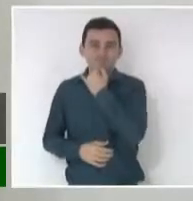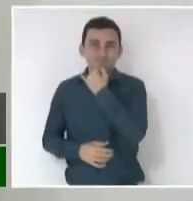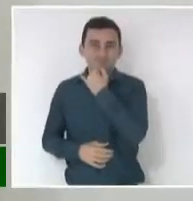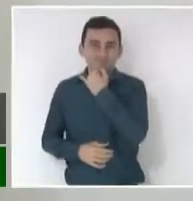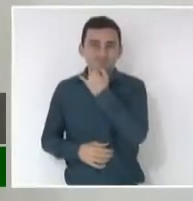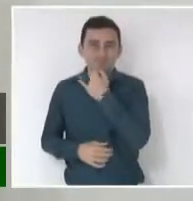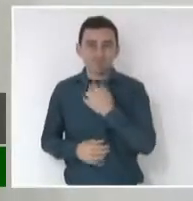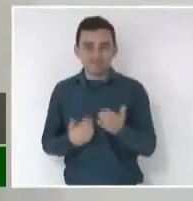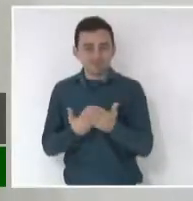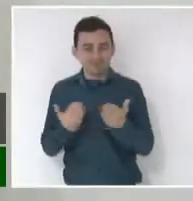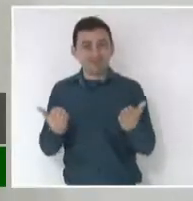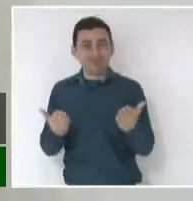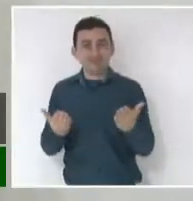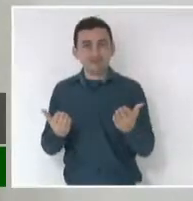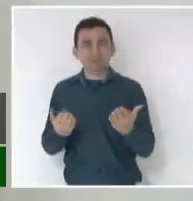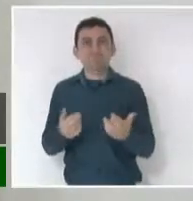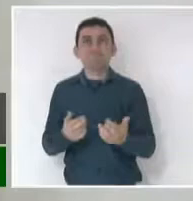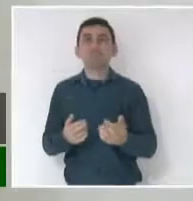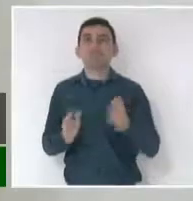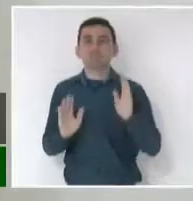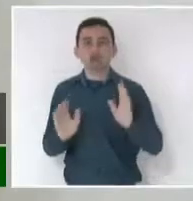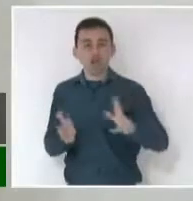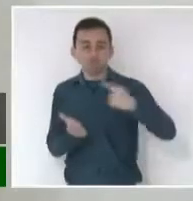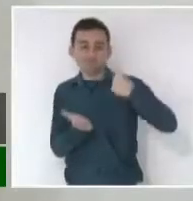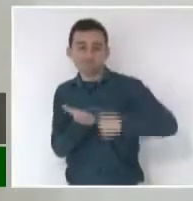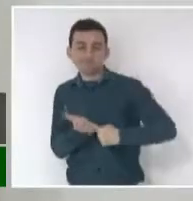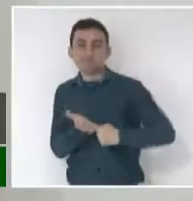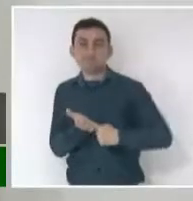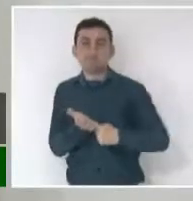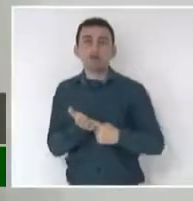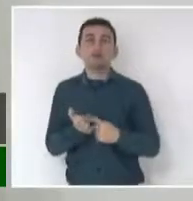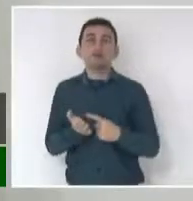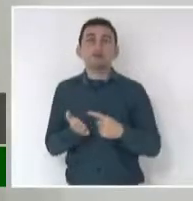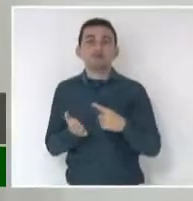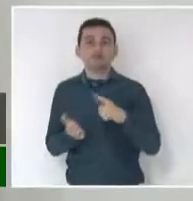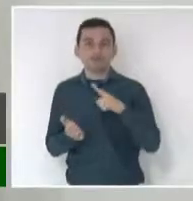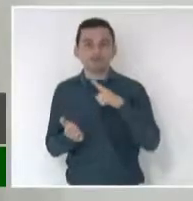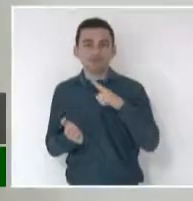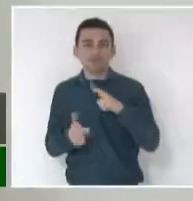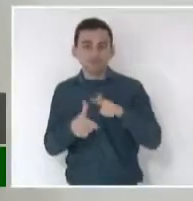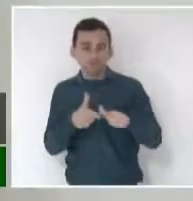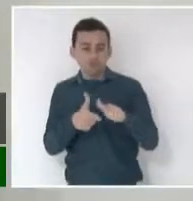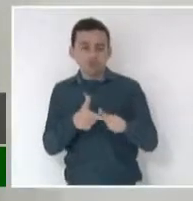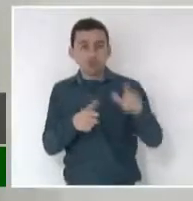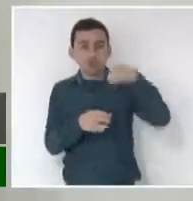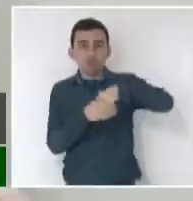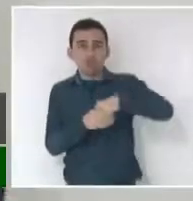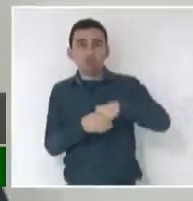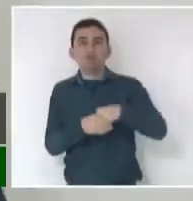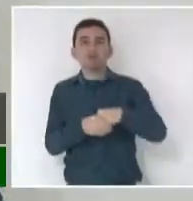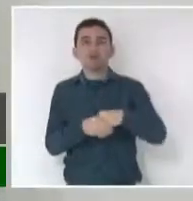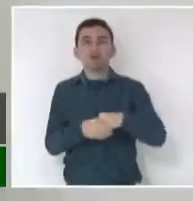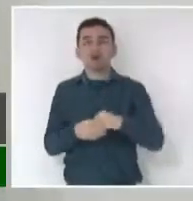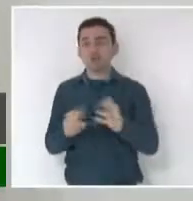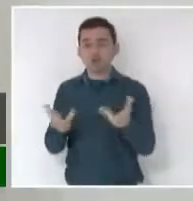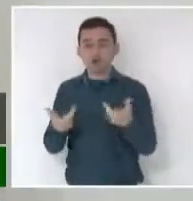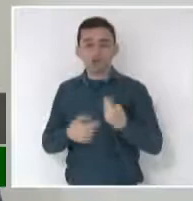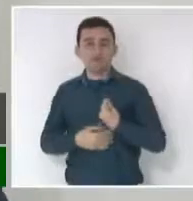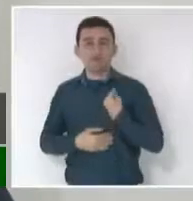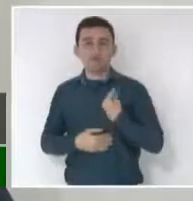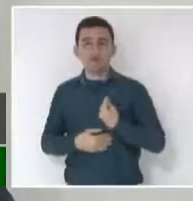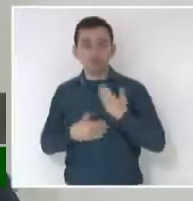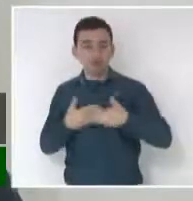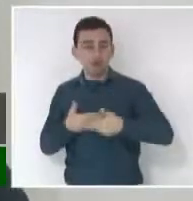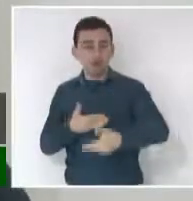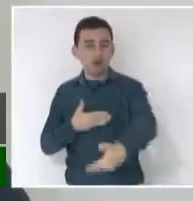estarem comprometidas, comprometem profundamente com a qualidade de vida de cada ser humano,